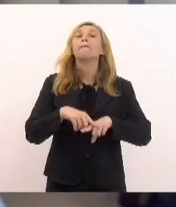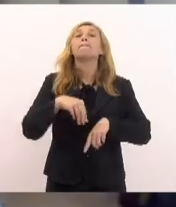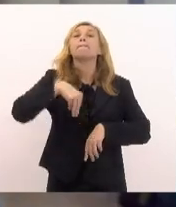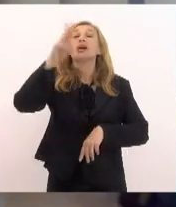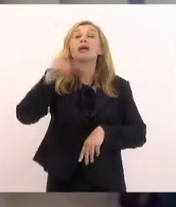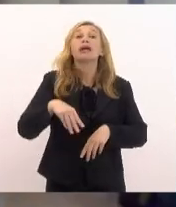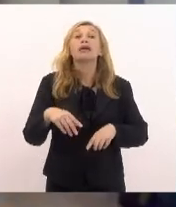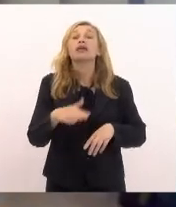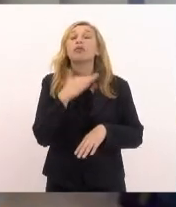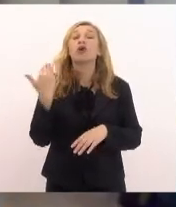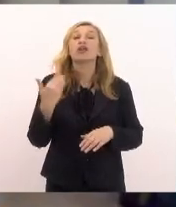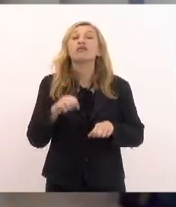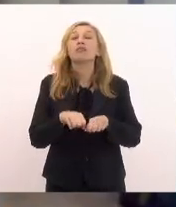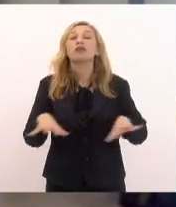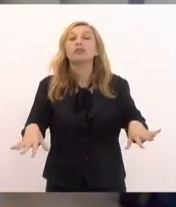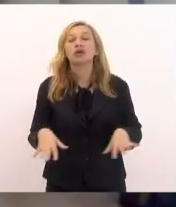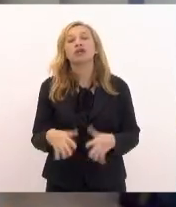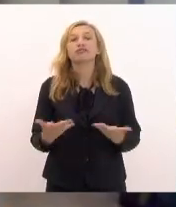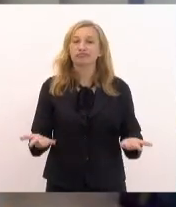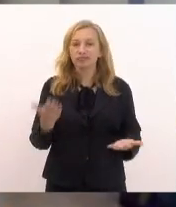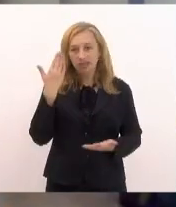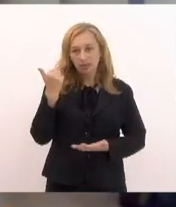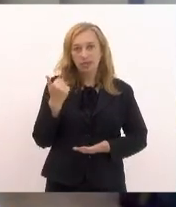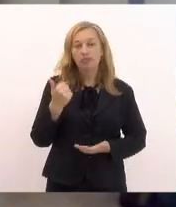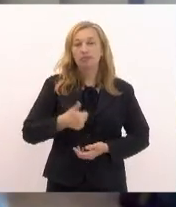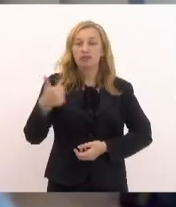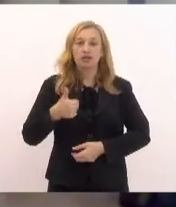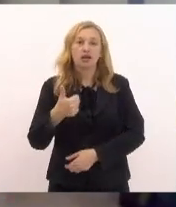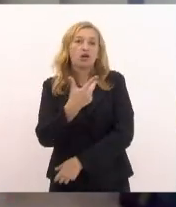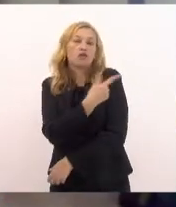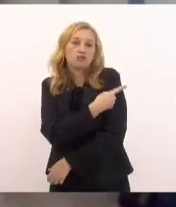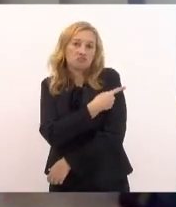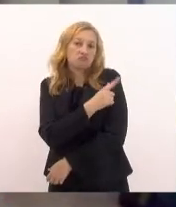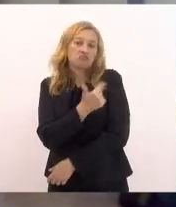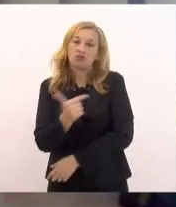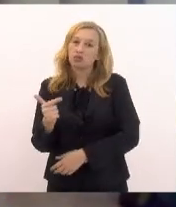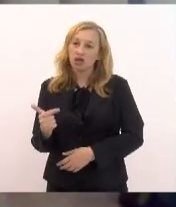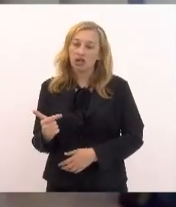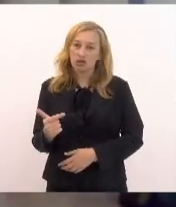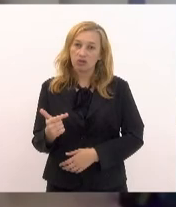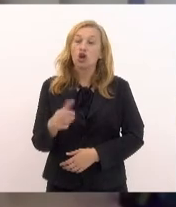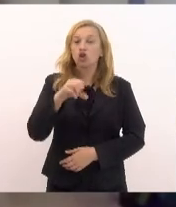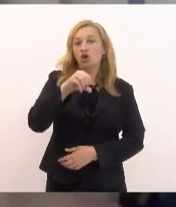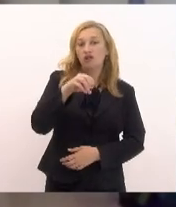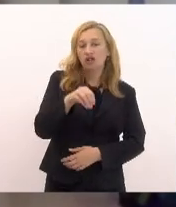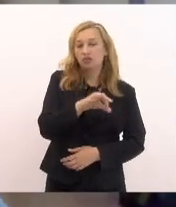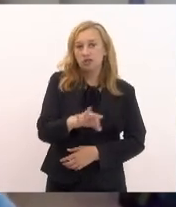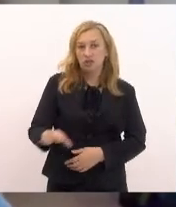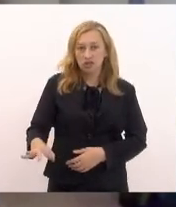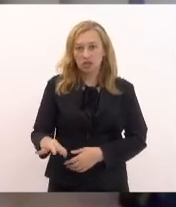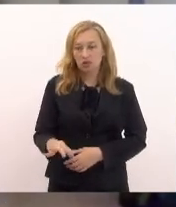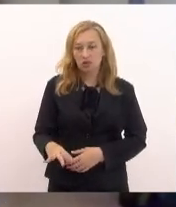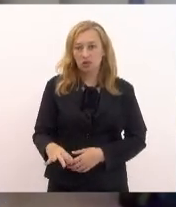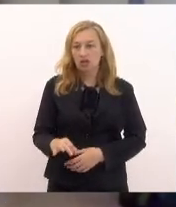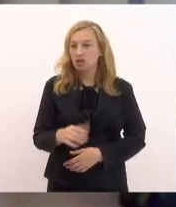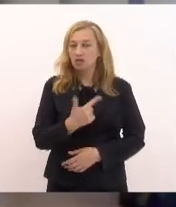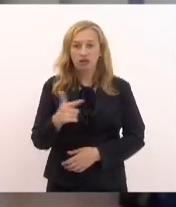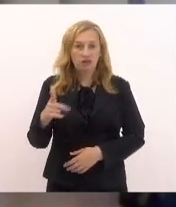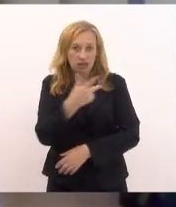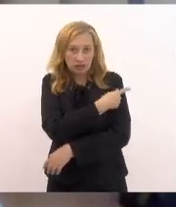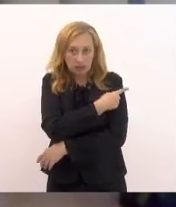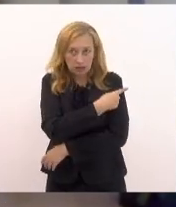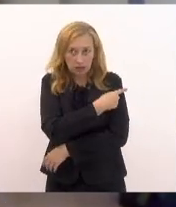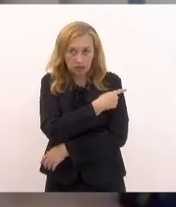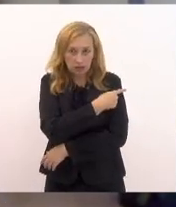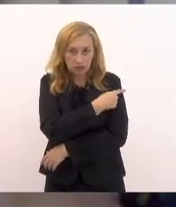na pandemia? Primeiro, quem não está vacinado. 90% das internações, 90% dos óbitos são de quem não está vacinado.